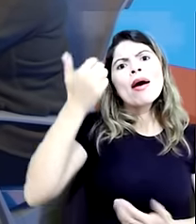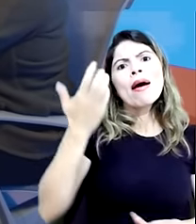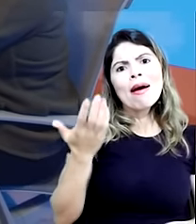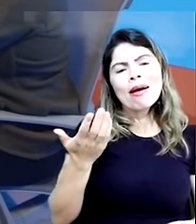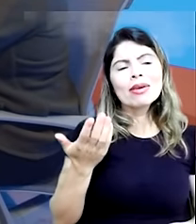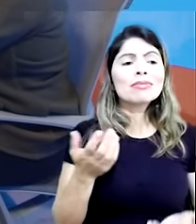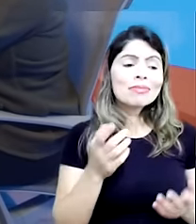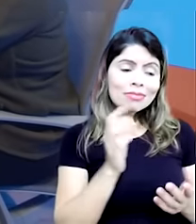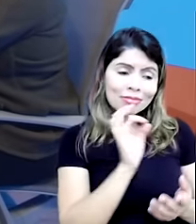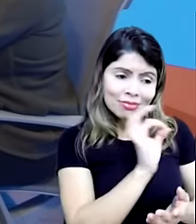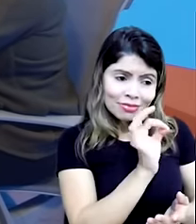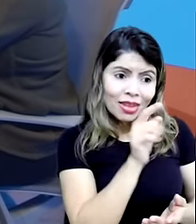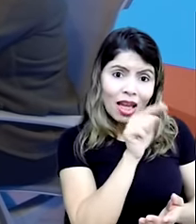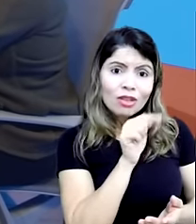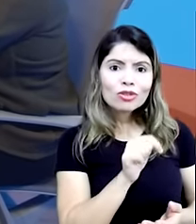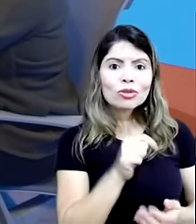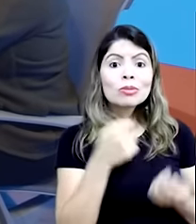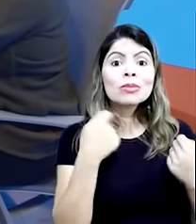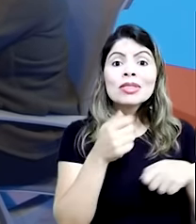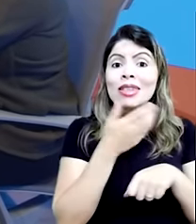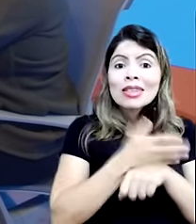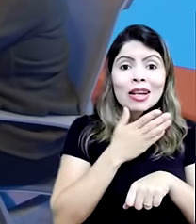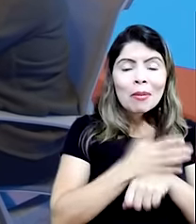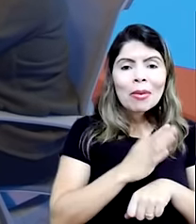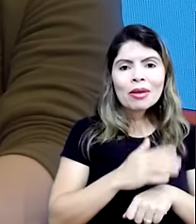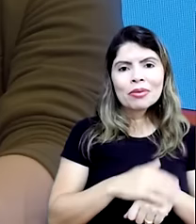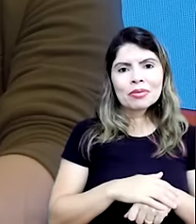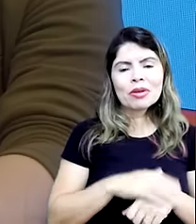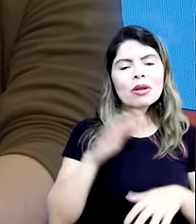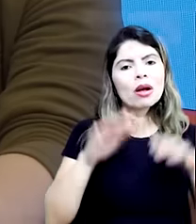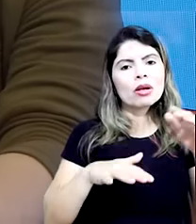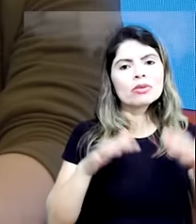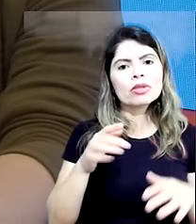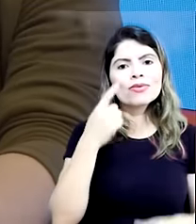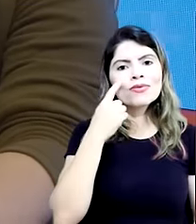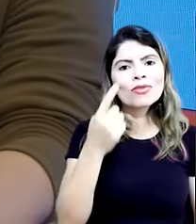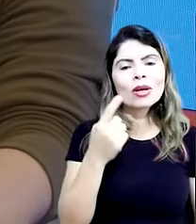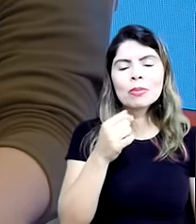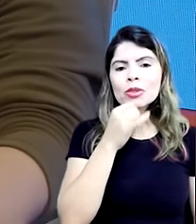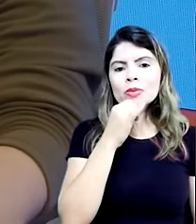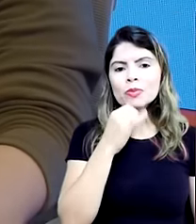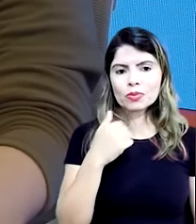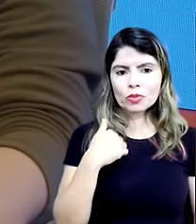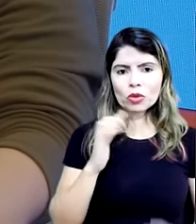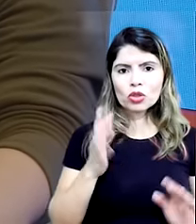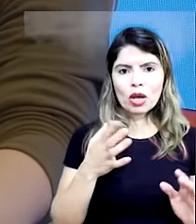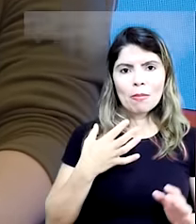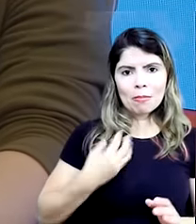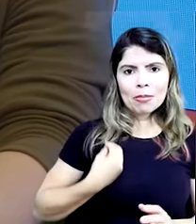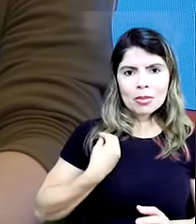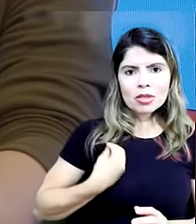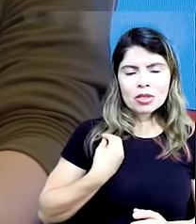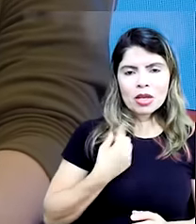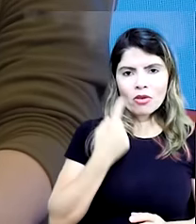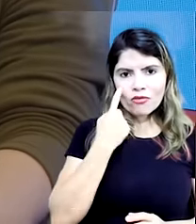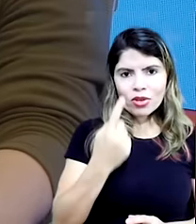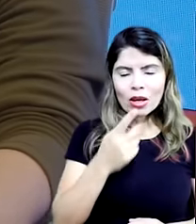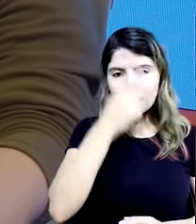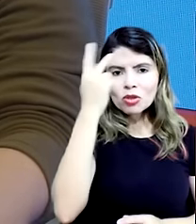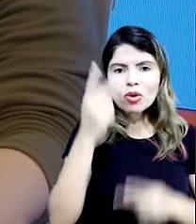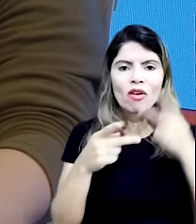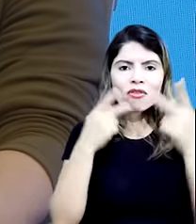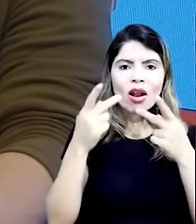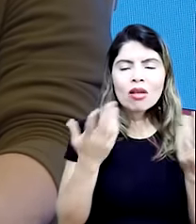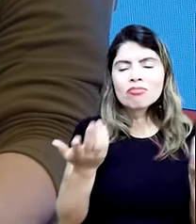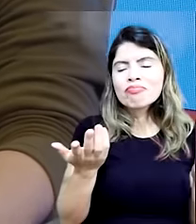verdade é essa tem que ter treinamento e às vezes né Kate a gente vê eu eu Já presenciei muito isso a pessoa fala ah eu não tenho o